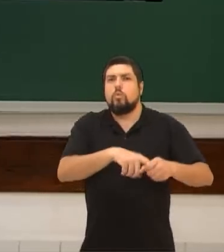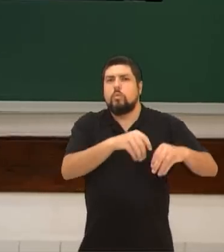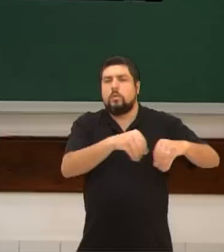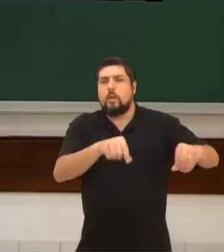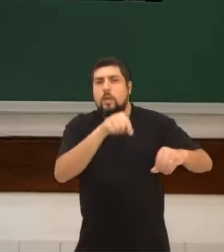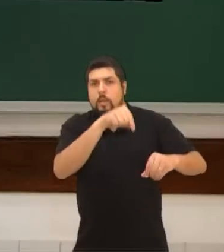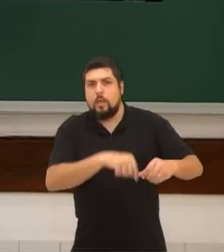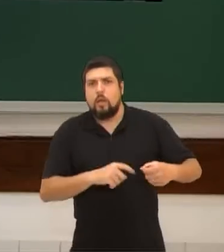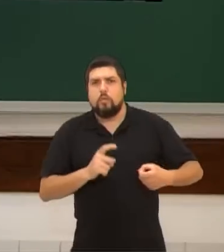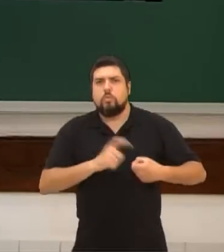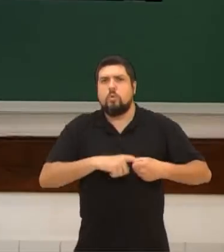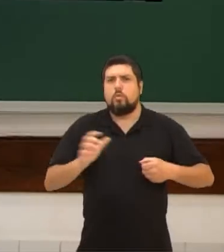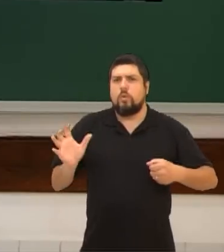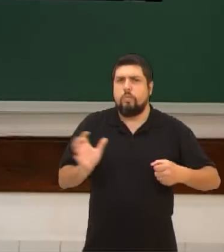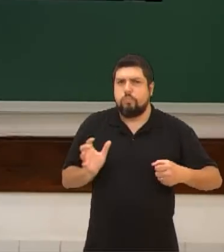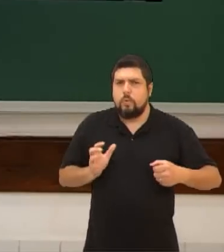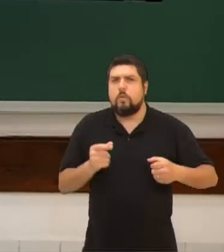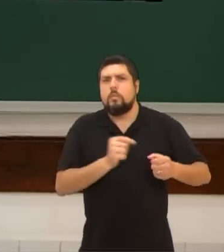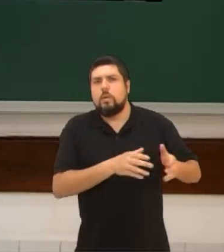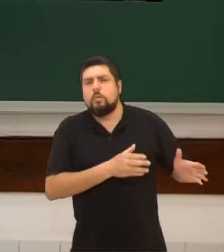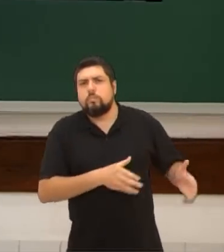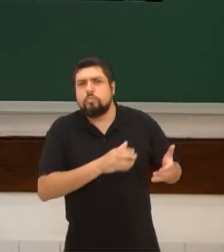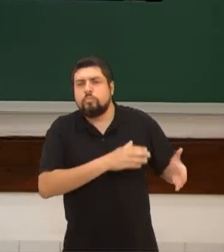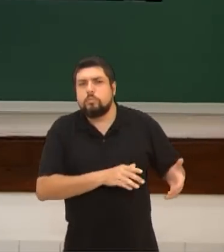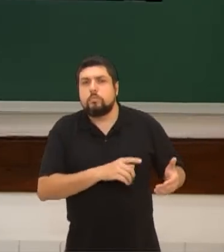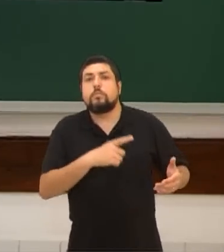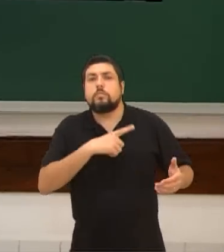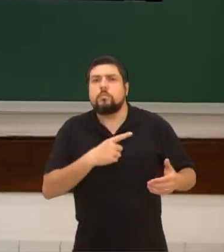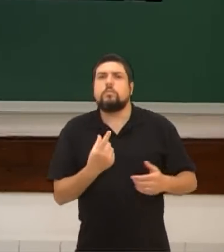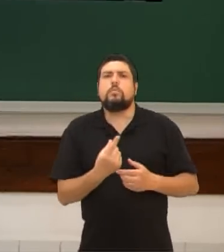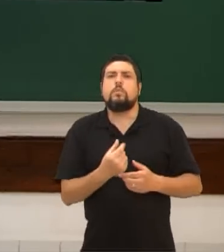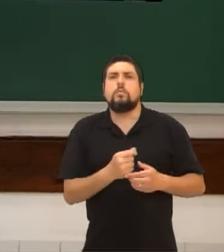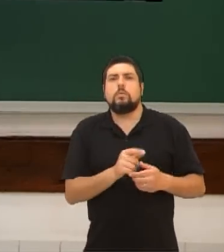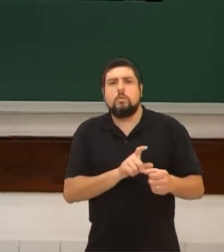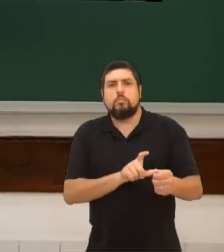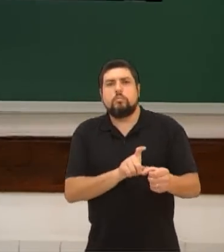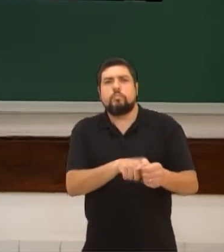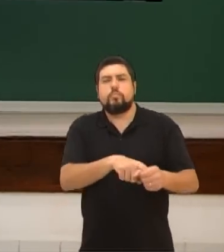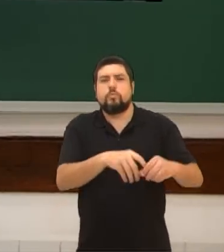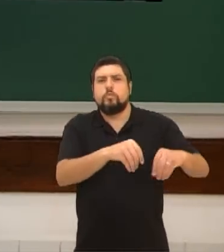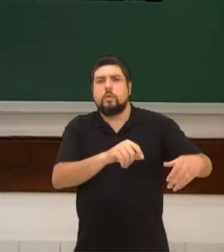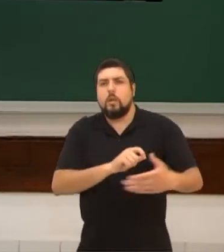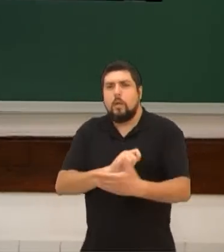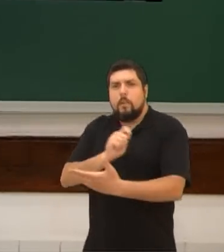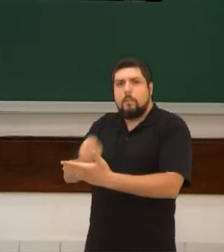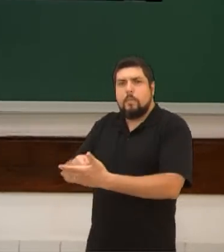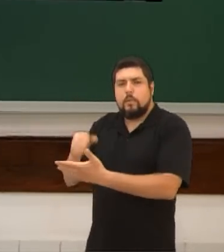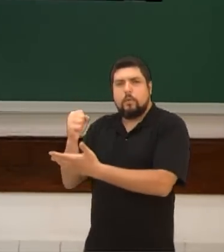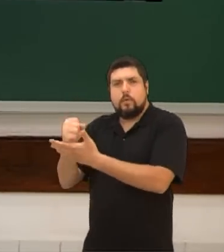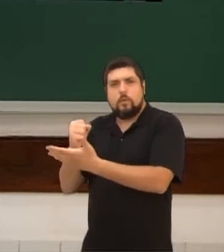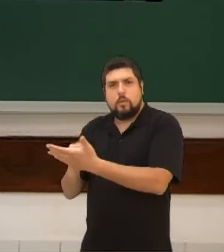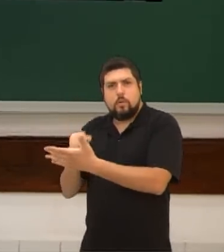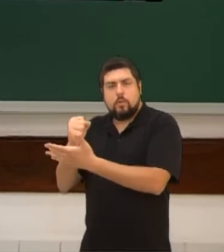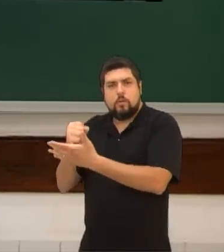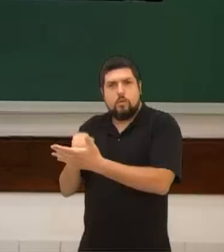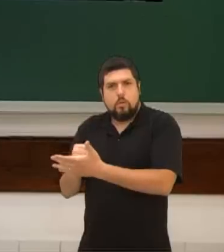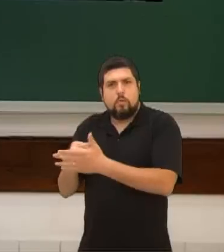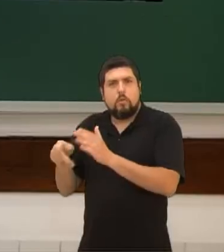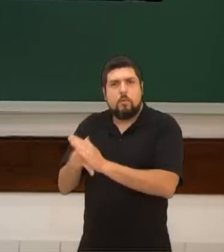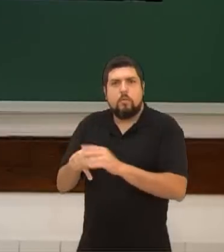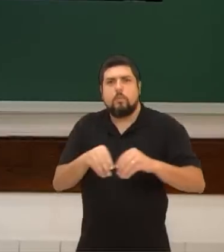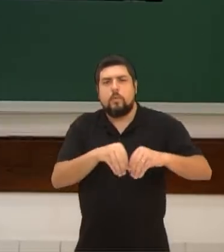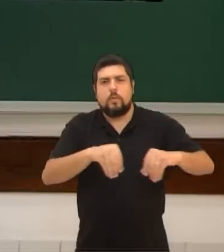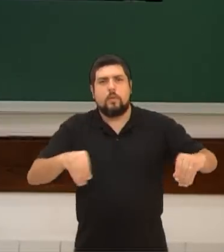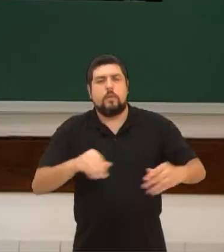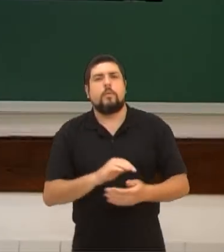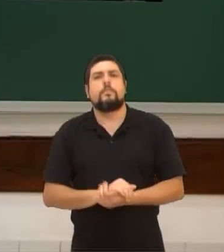as pessoas mais ricas, os produtores de café, que teriam recursos para pagar toda essa documentação da posse das